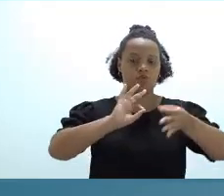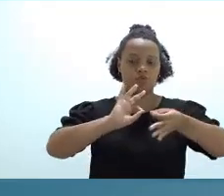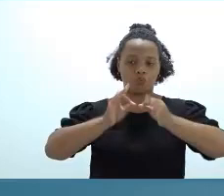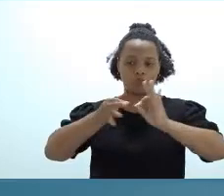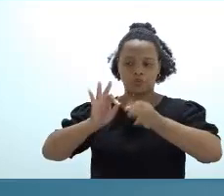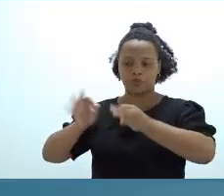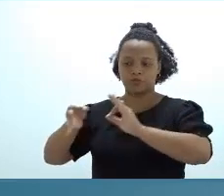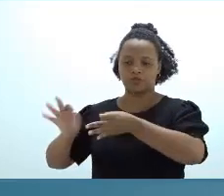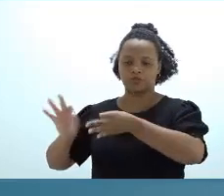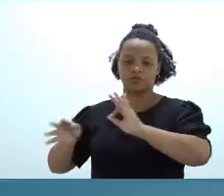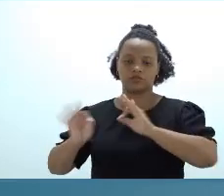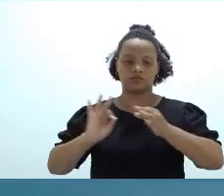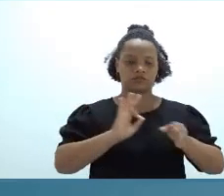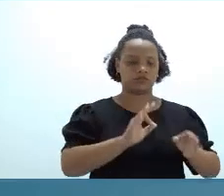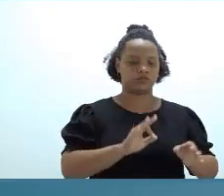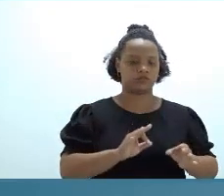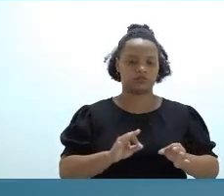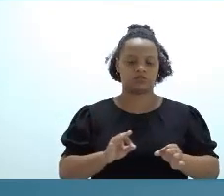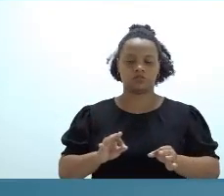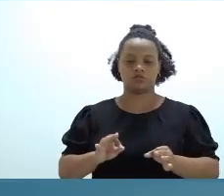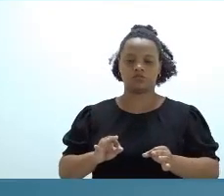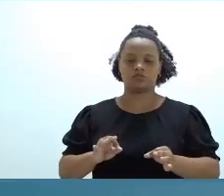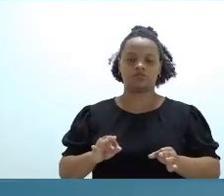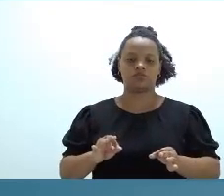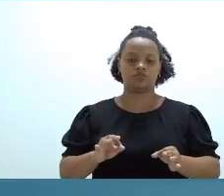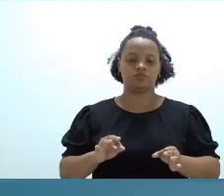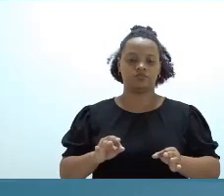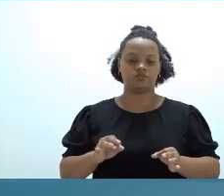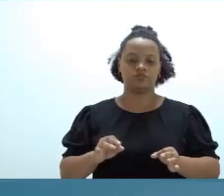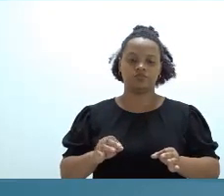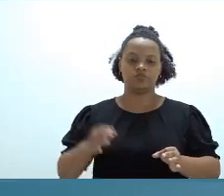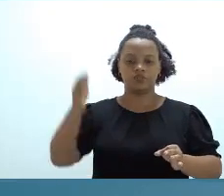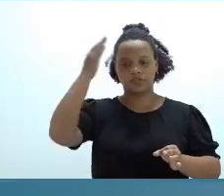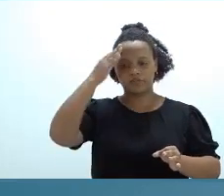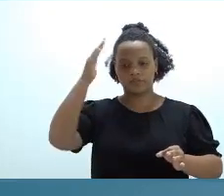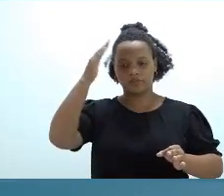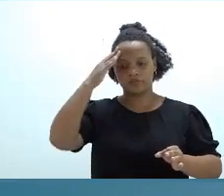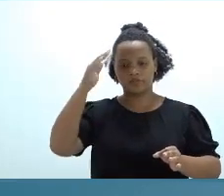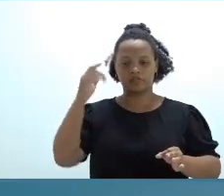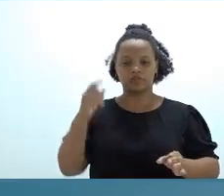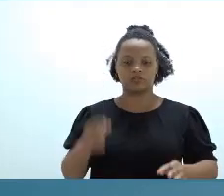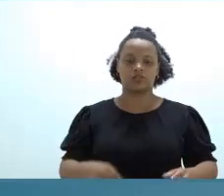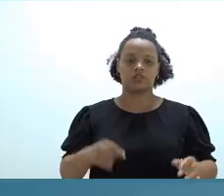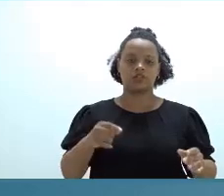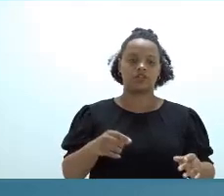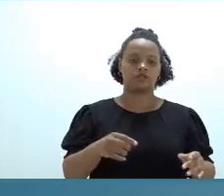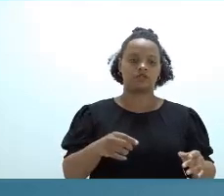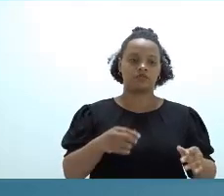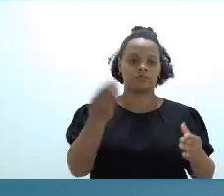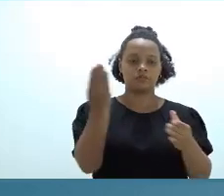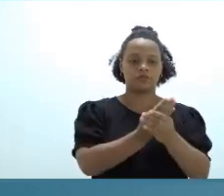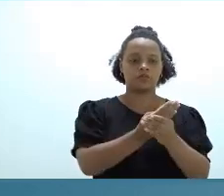sentido de que o entendimento sobre a competência da seção de direito público para os casos semelhantes não se aplica às decisões monocráticas dos